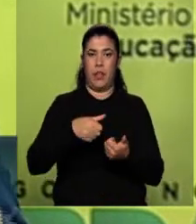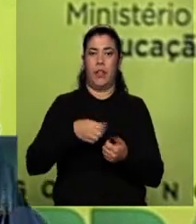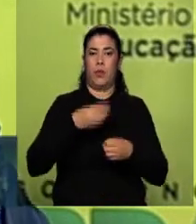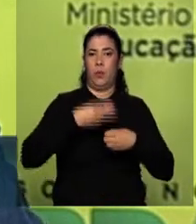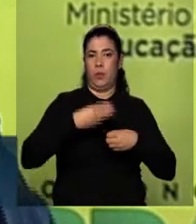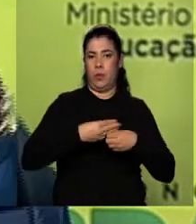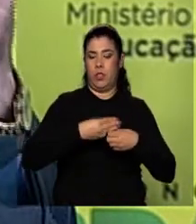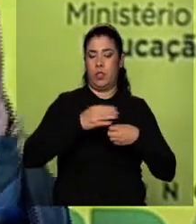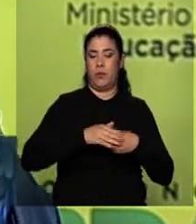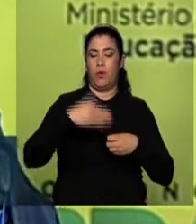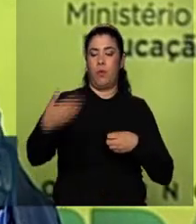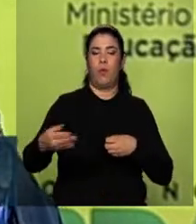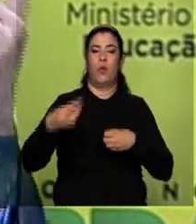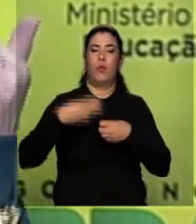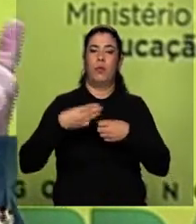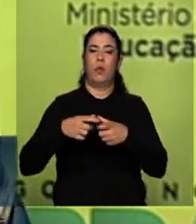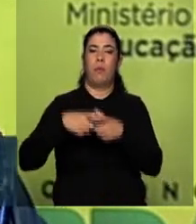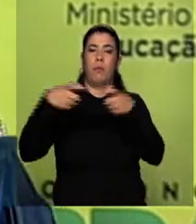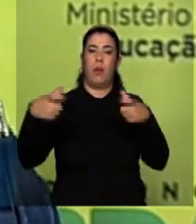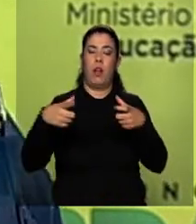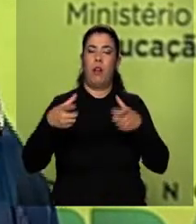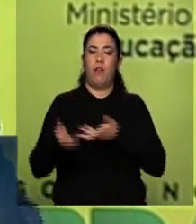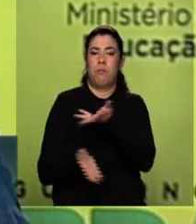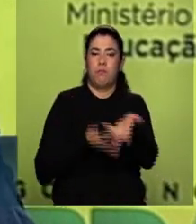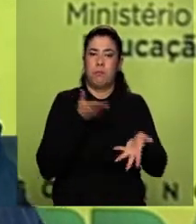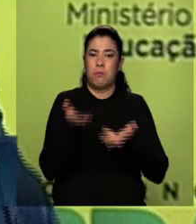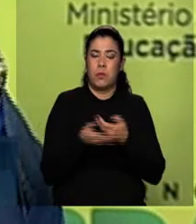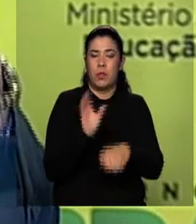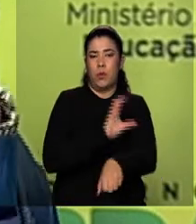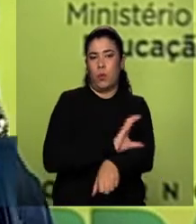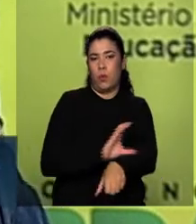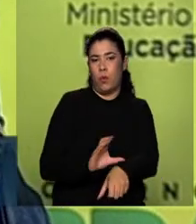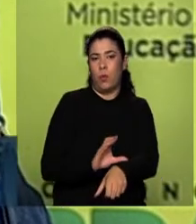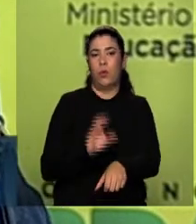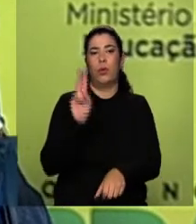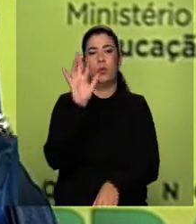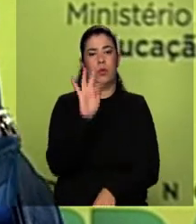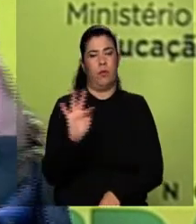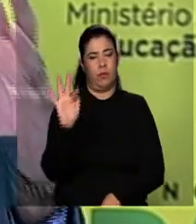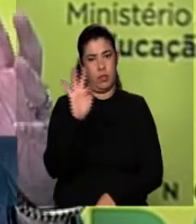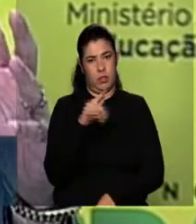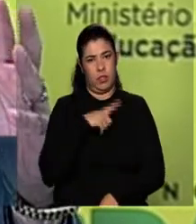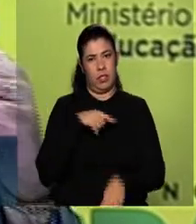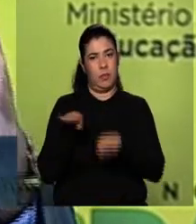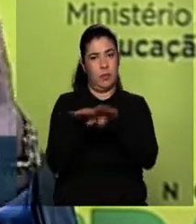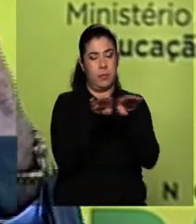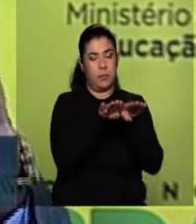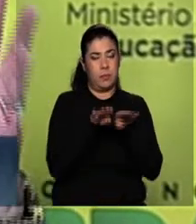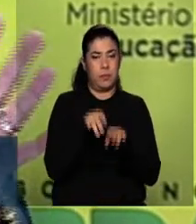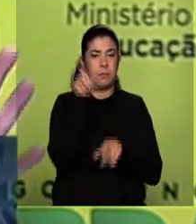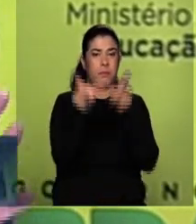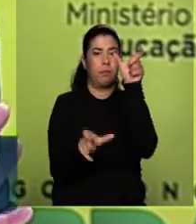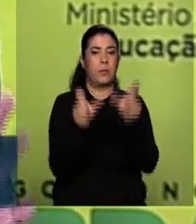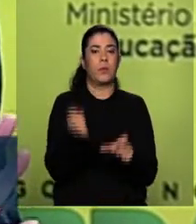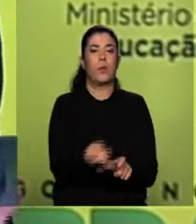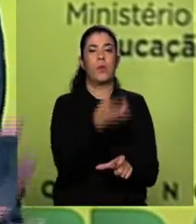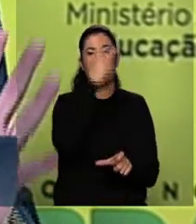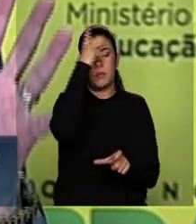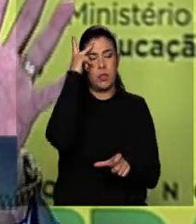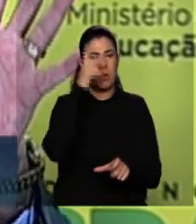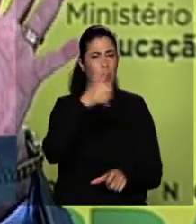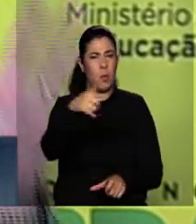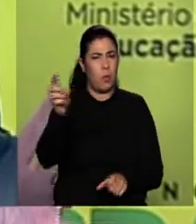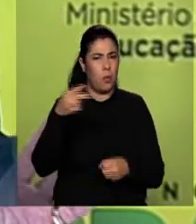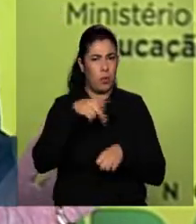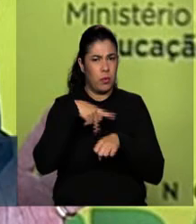alguém. Sempre corrigindo também, não só na medicina, a assimetria de vagas por habitante, para a gente fazer isso. Mas em nenhum país do mundo você